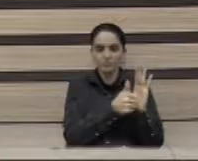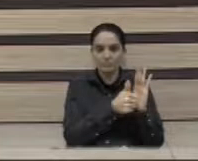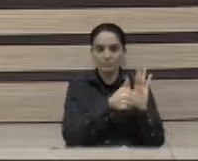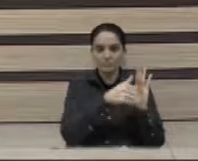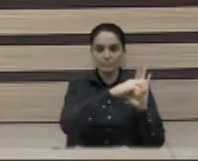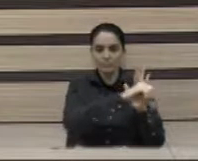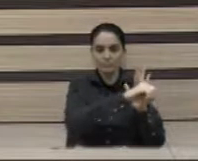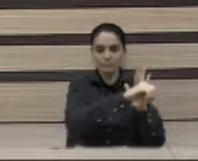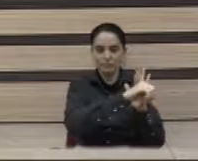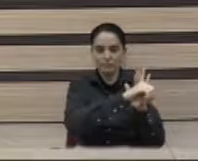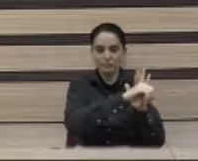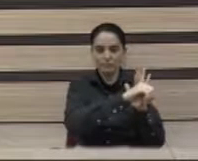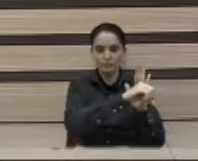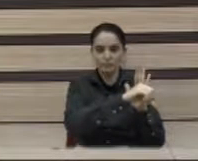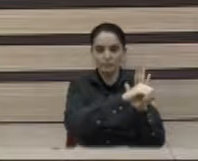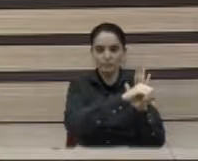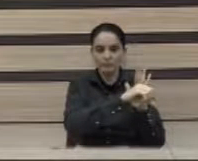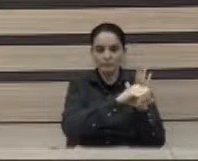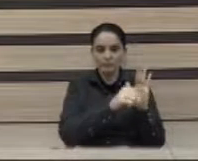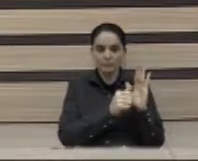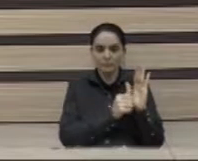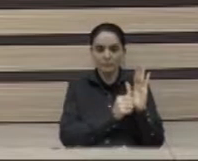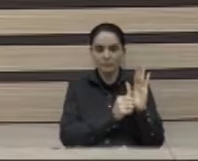19º, o